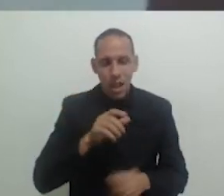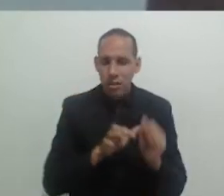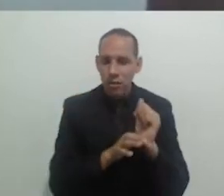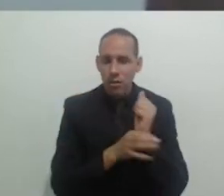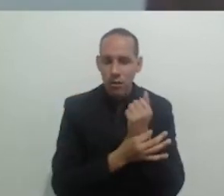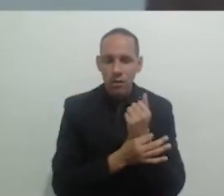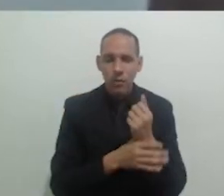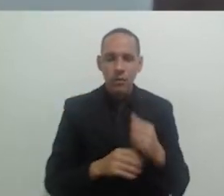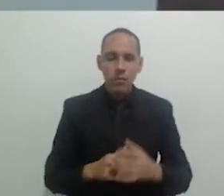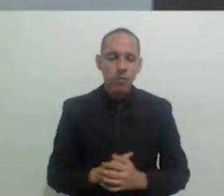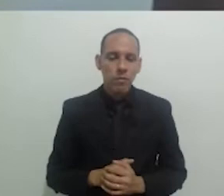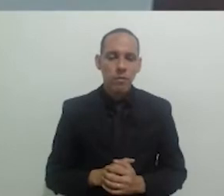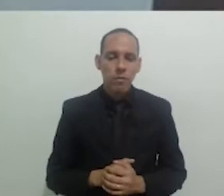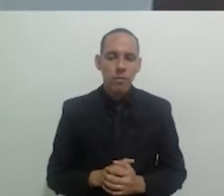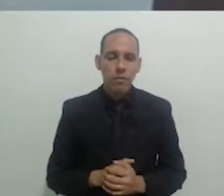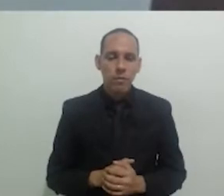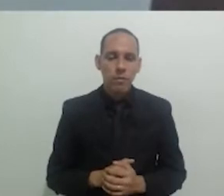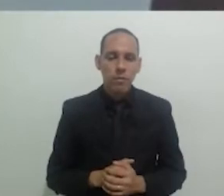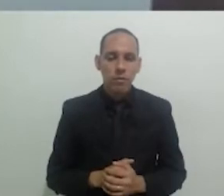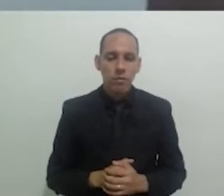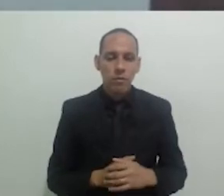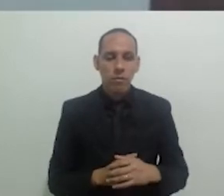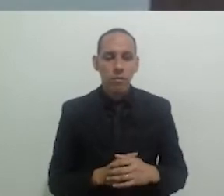em que impetrado do Tribunal de Contas,